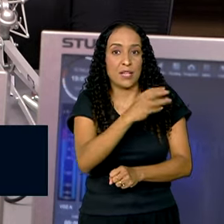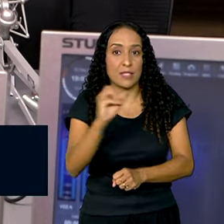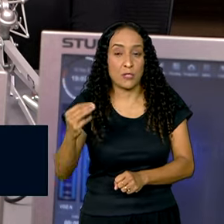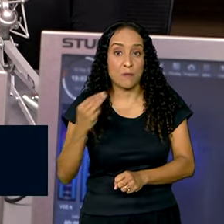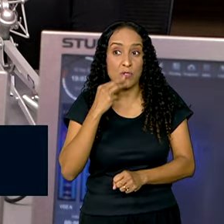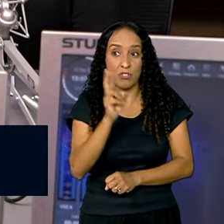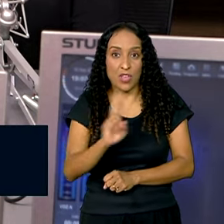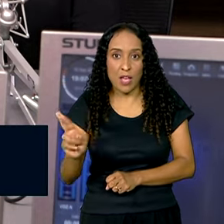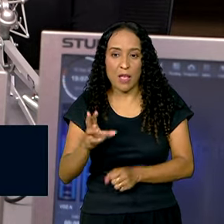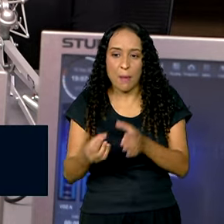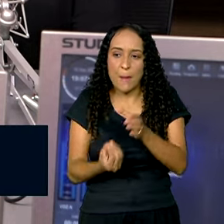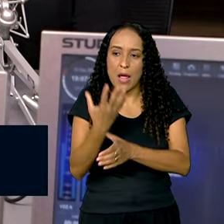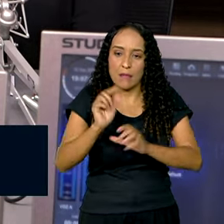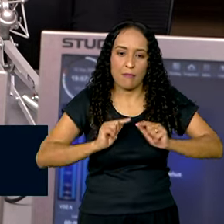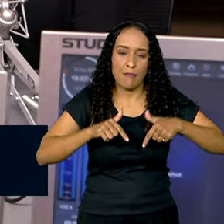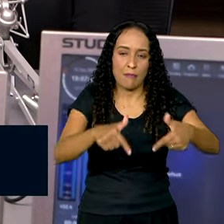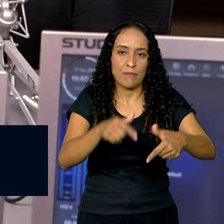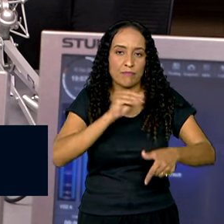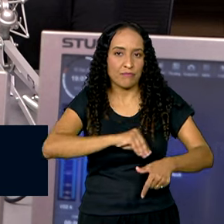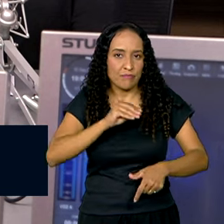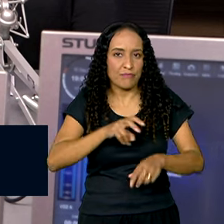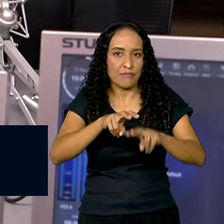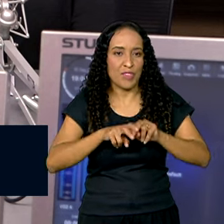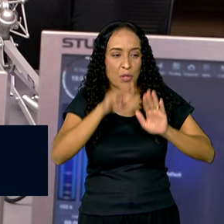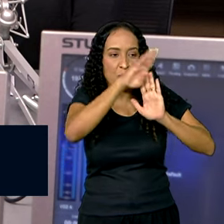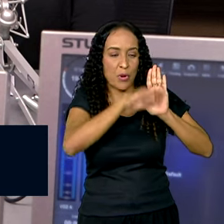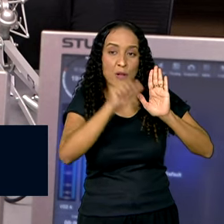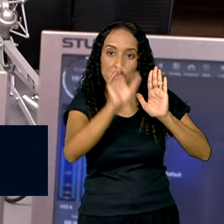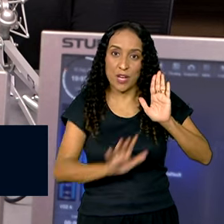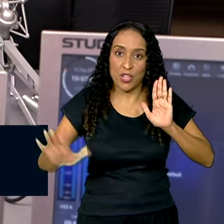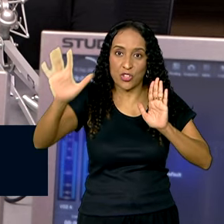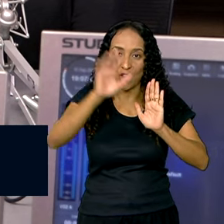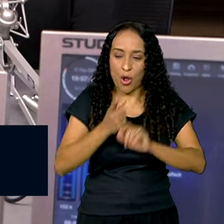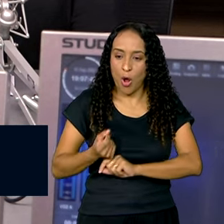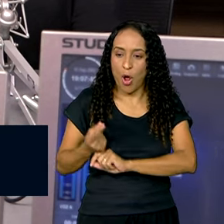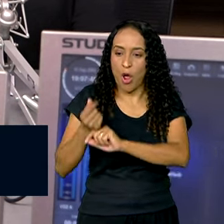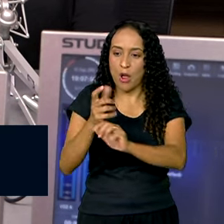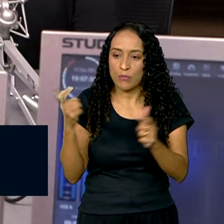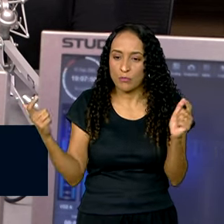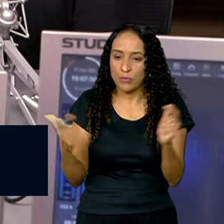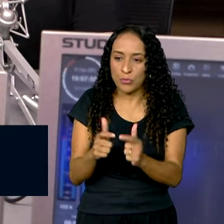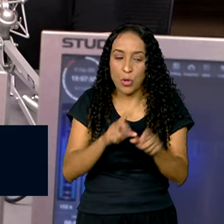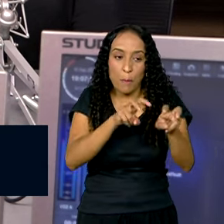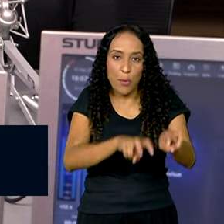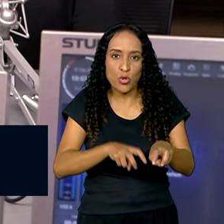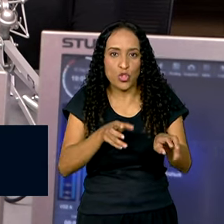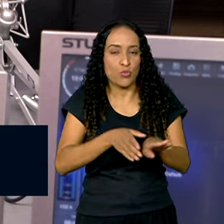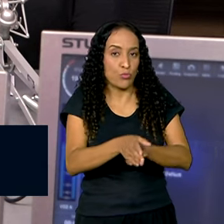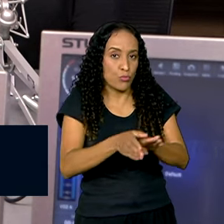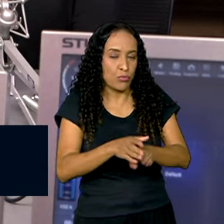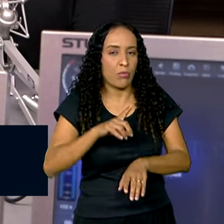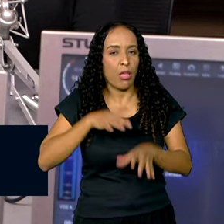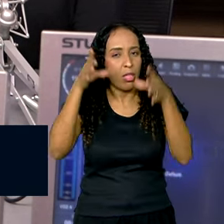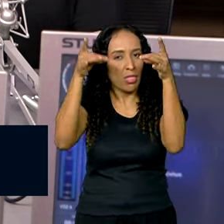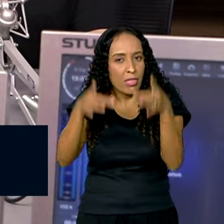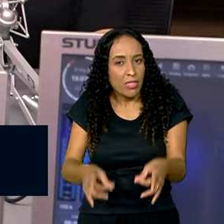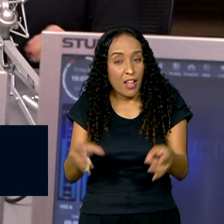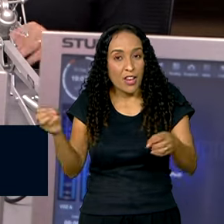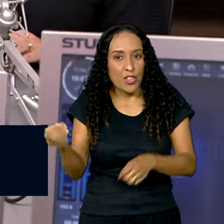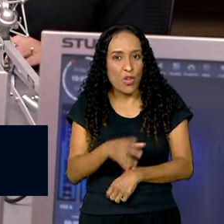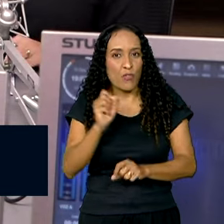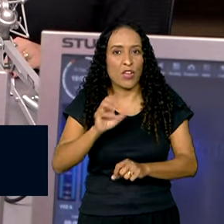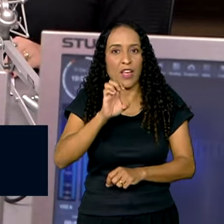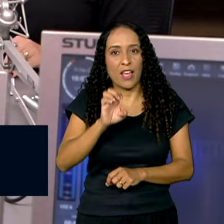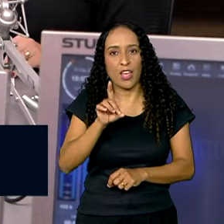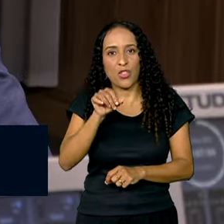deais para gerar emprego e renda por meio do programa nacional de microcrédito produtivo orientado e quem traz os detalhes dessa novidade é